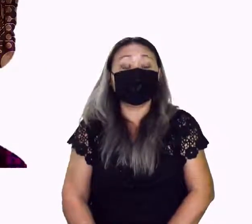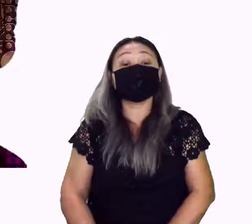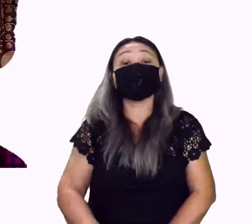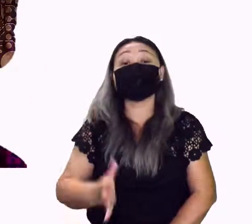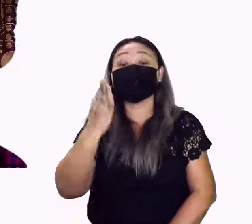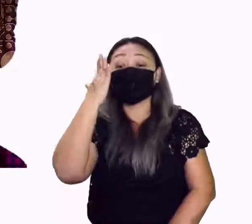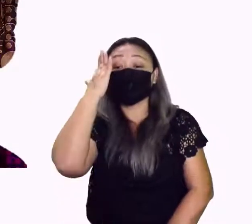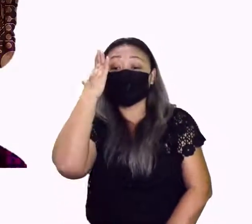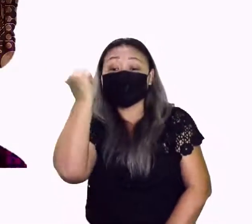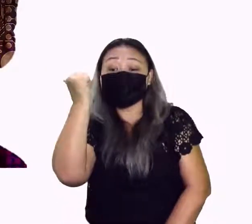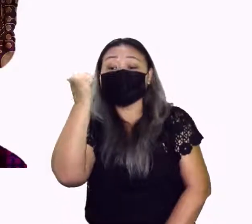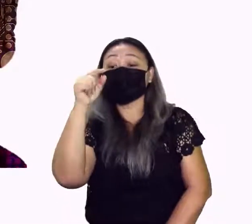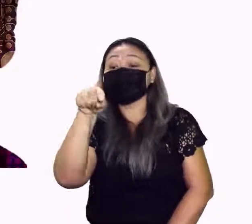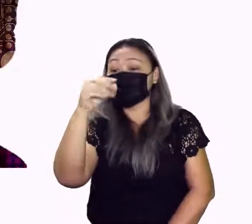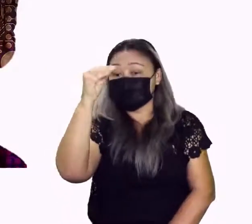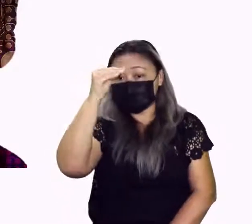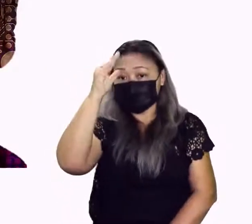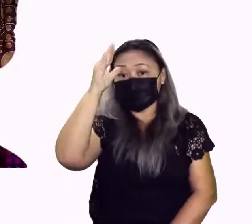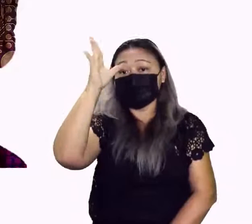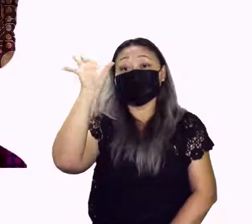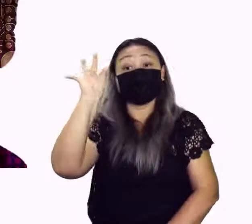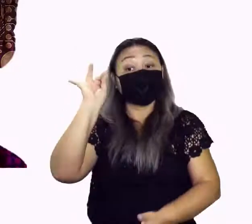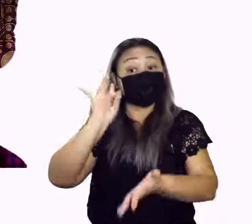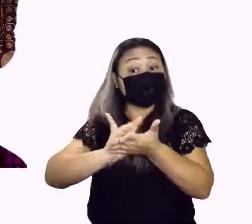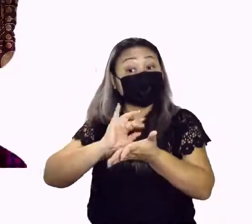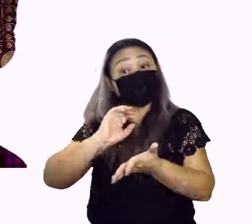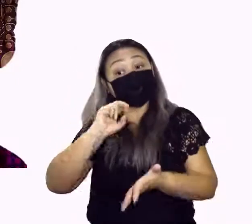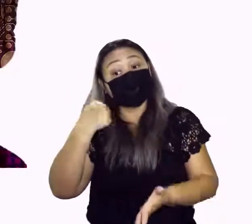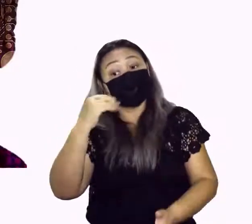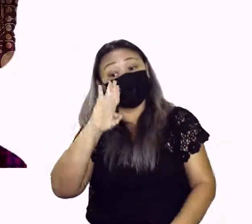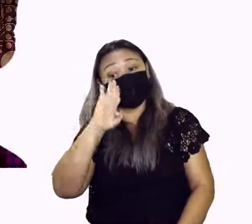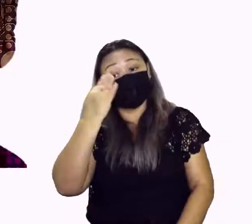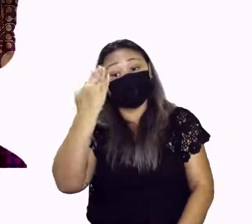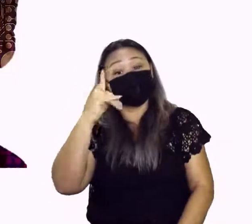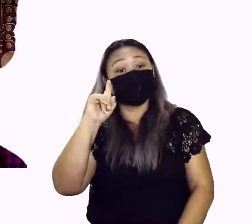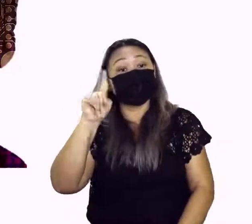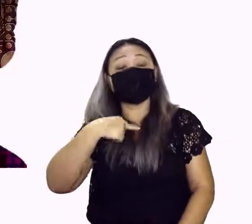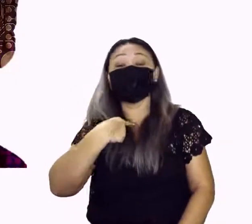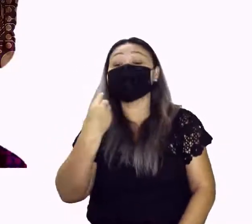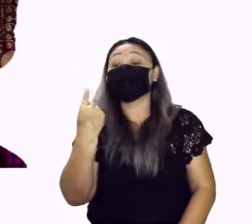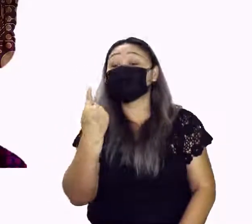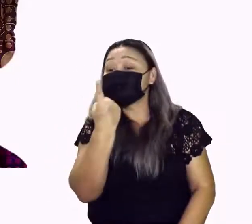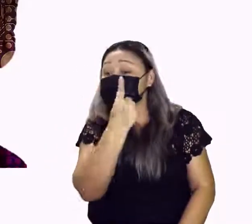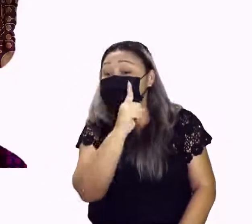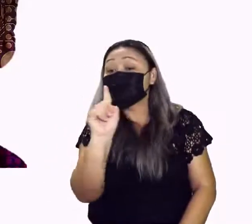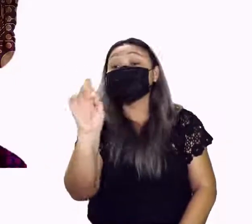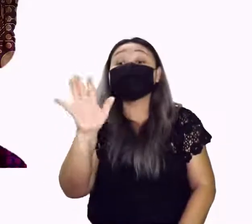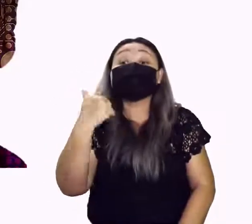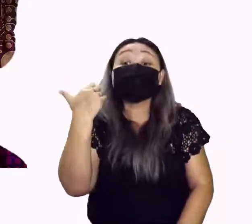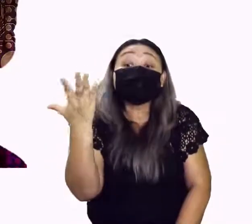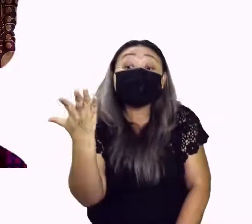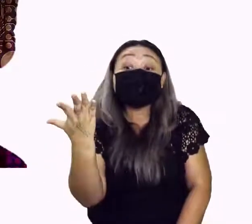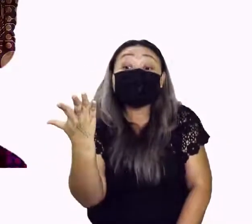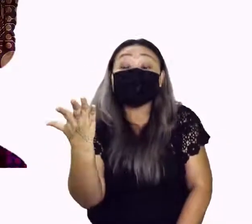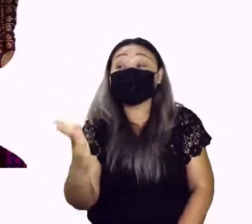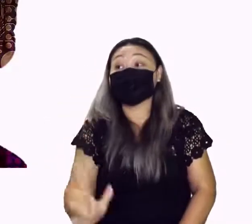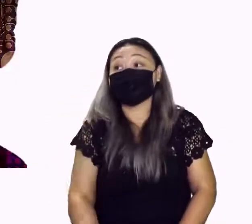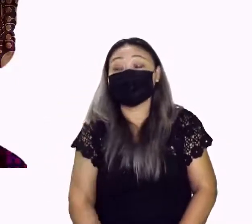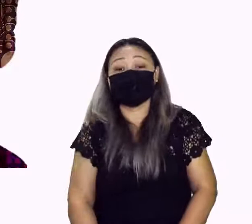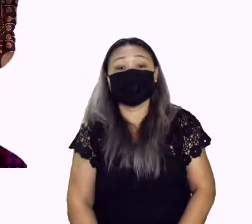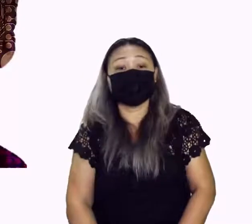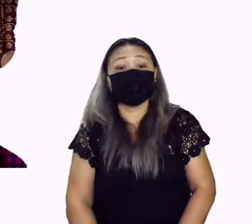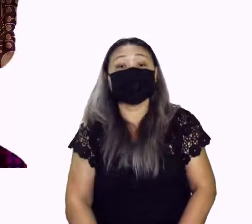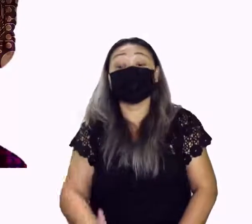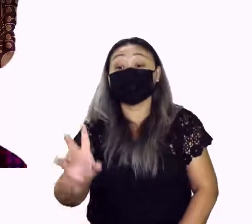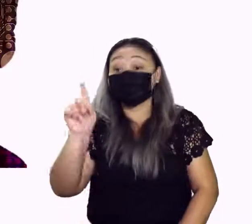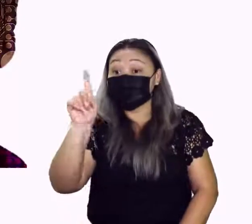Para sabermos se um conhecimento é verdadeiro ou falso, só existe uma única forma. Qual delas?